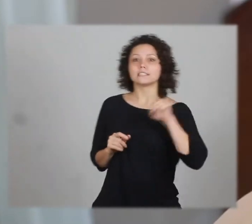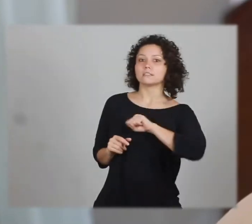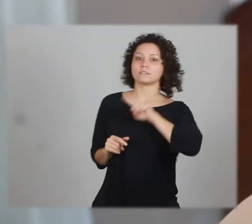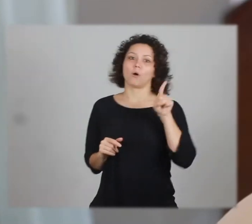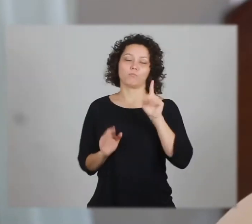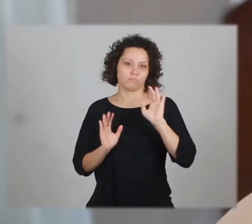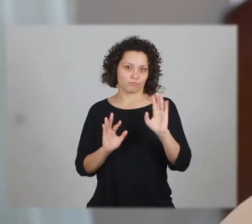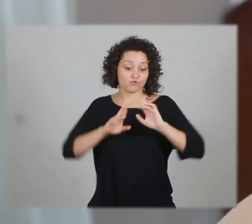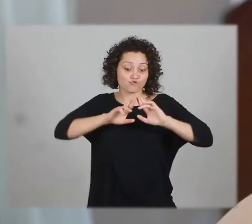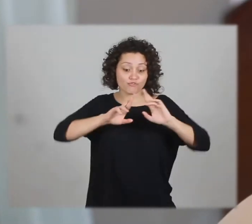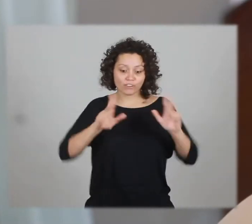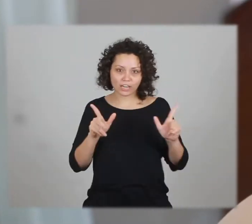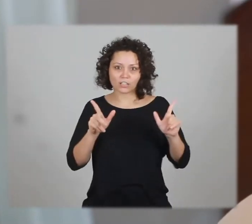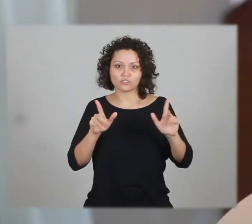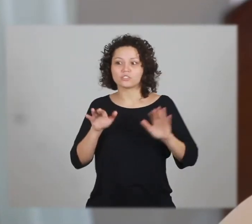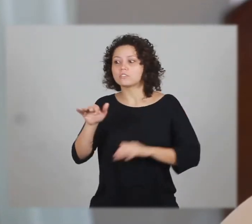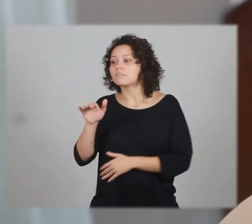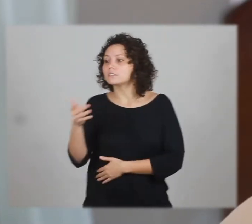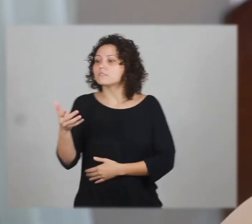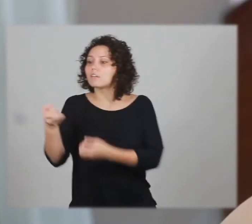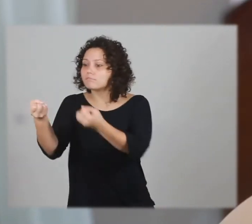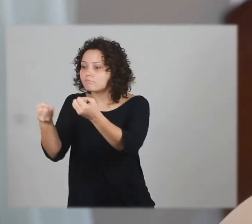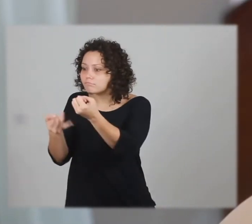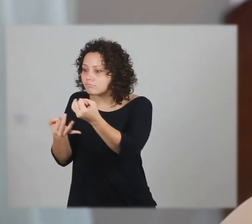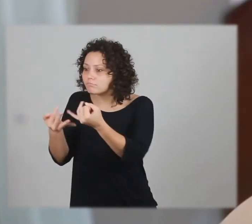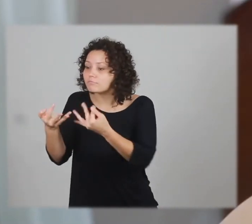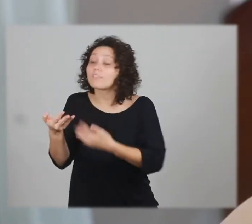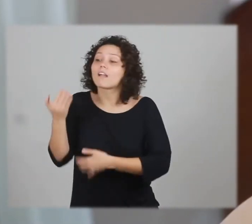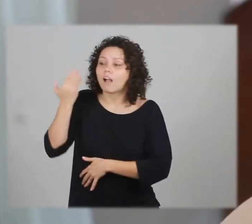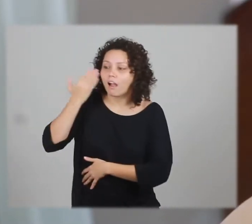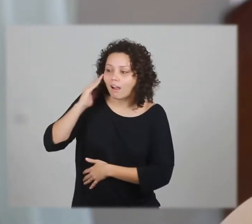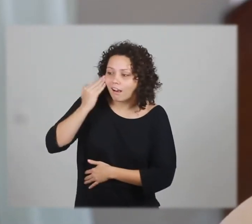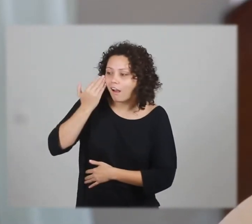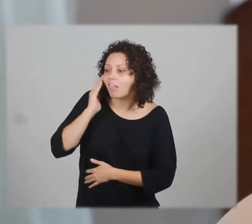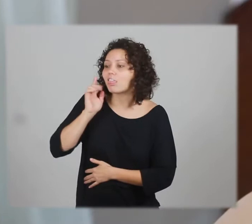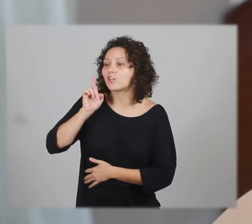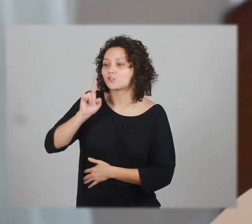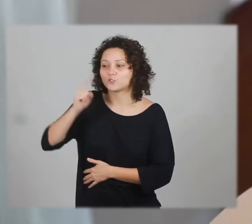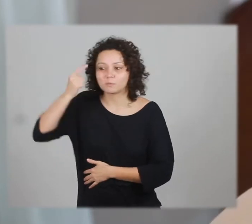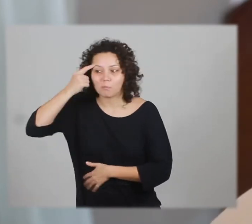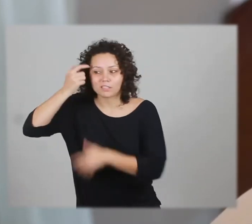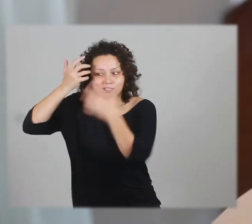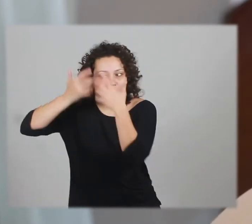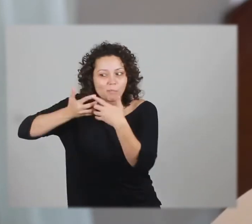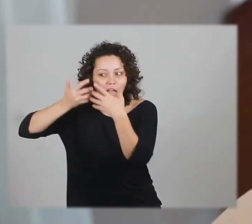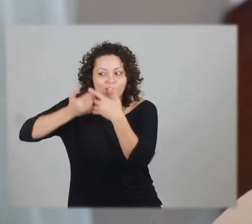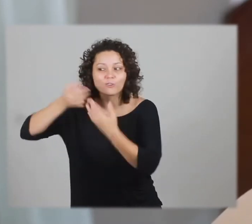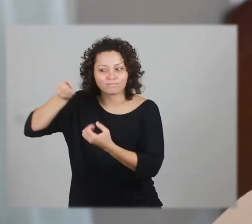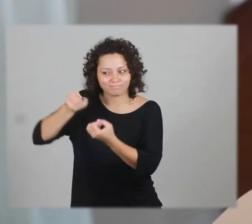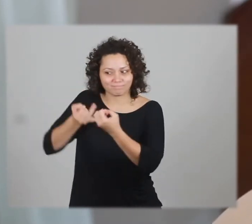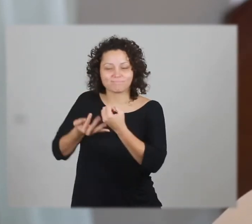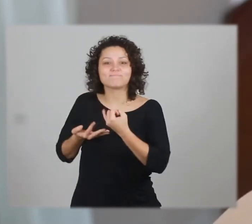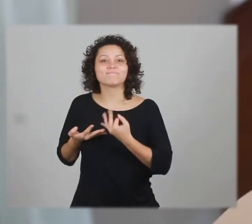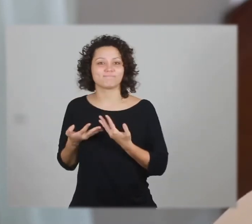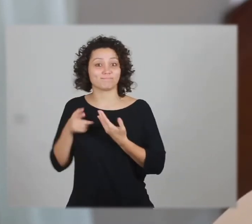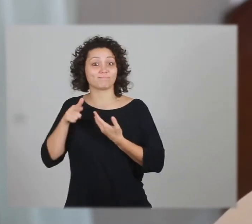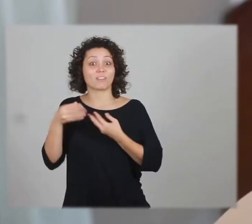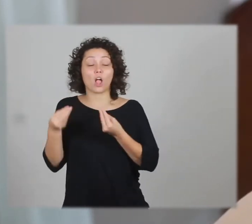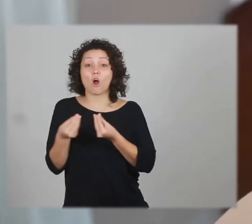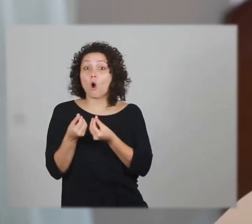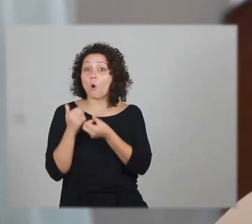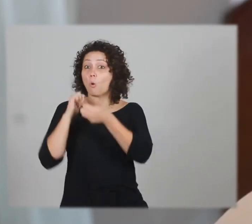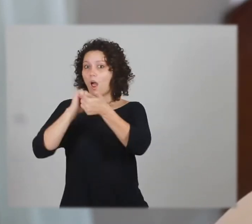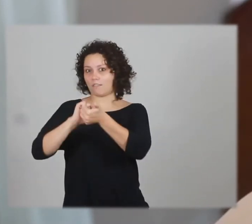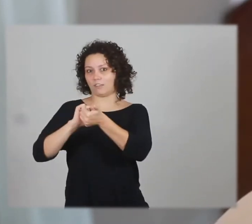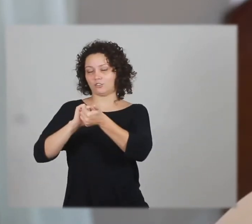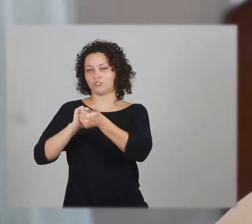mostrar, para verificar como é que os entrevistados pensam e falam sobre essa causa em questão. E essas pesquisas, as qualitativas, podem